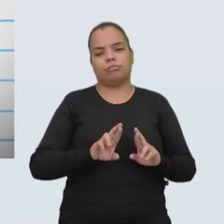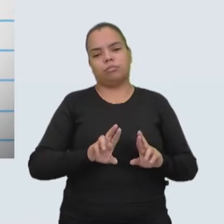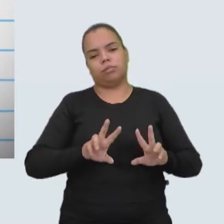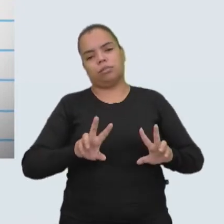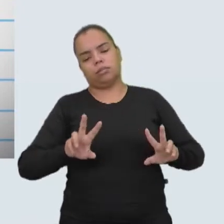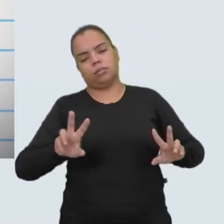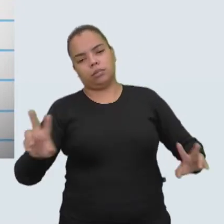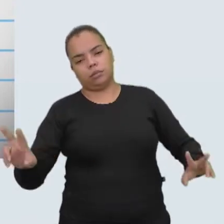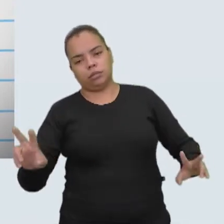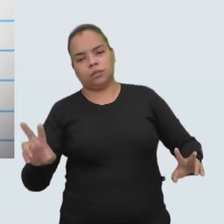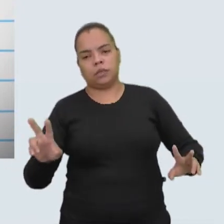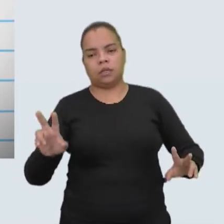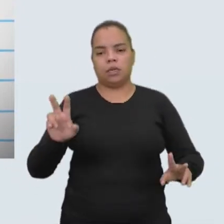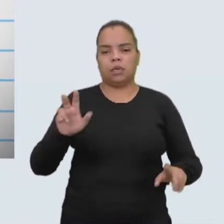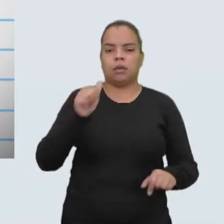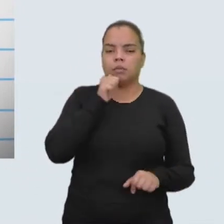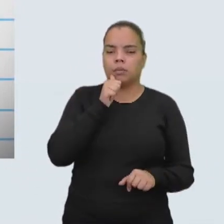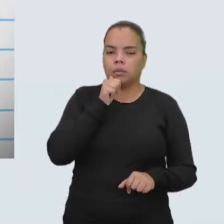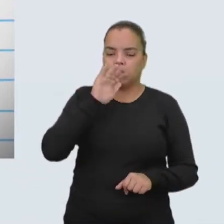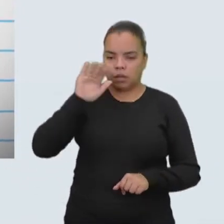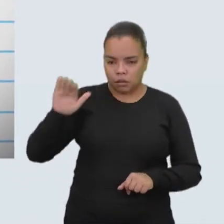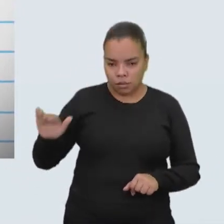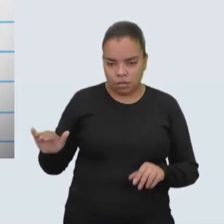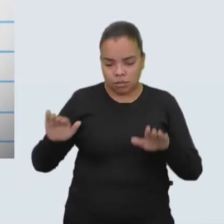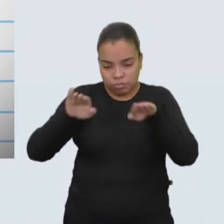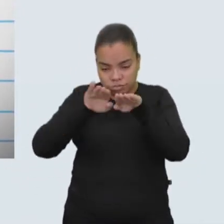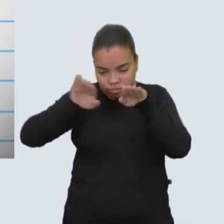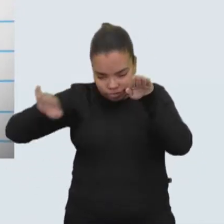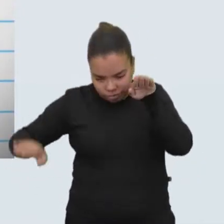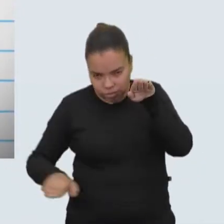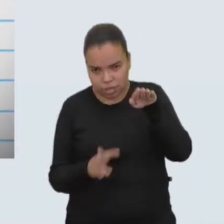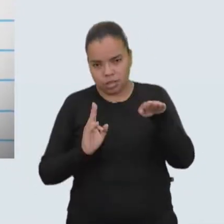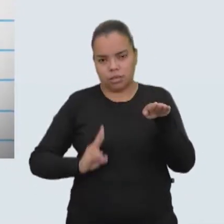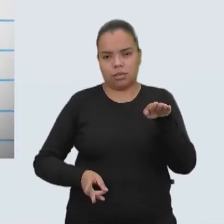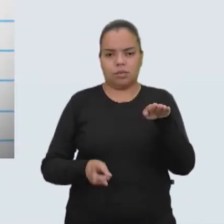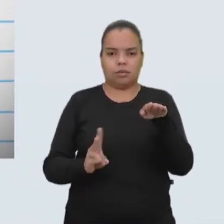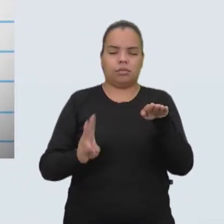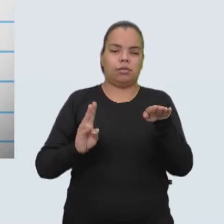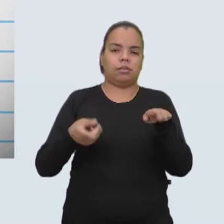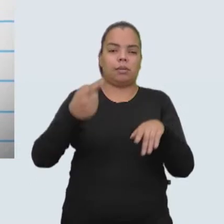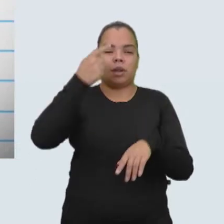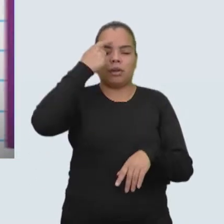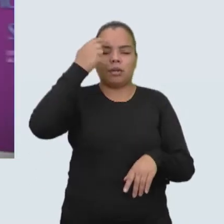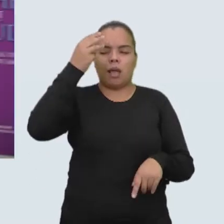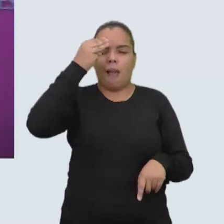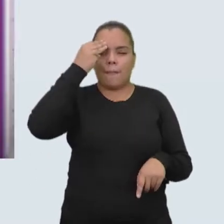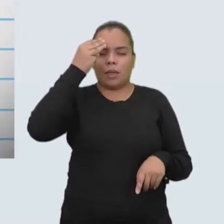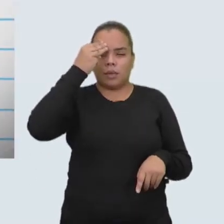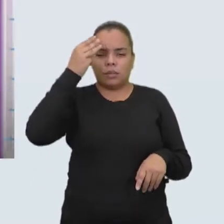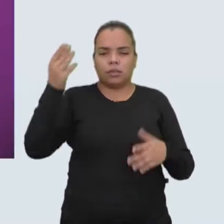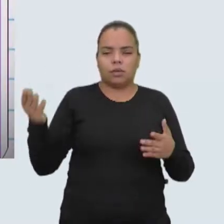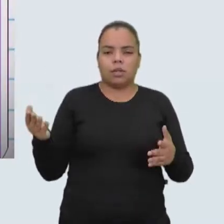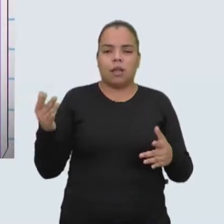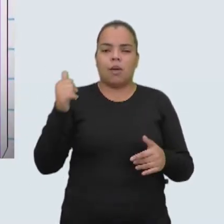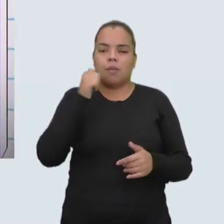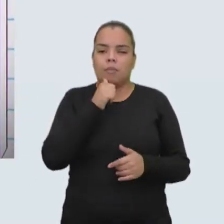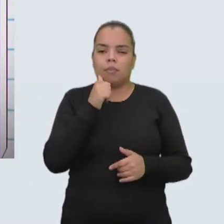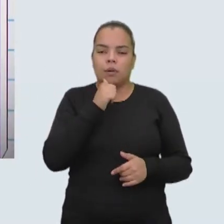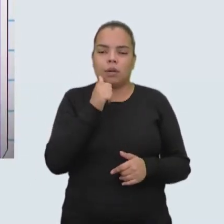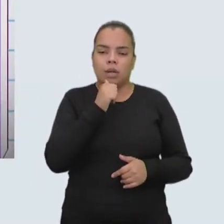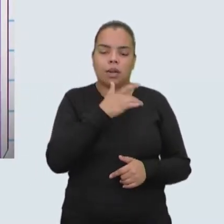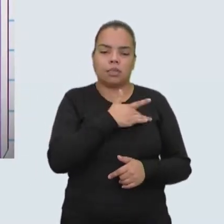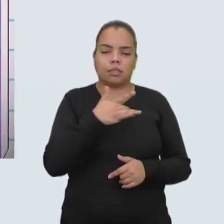afetam diretamente sua disposição física e mental. De acordo com um relatório intitulado Mulheres e